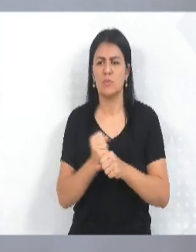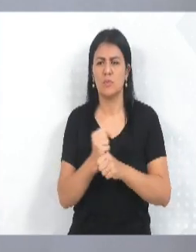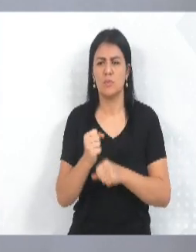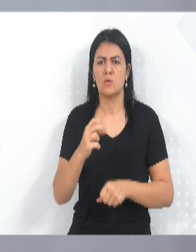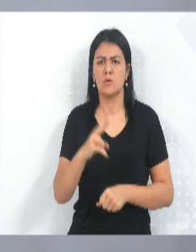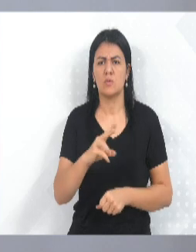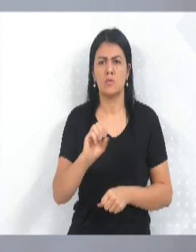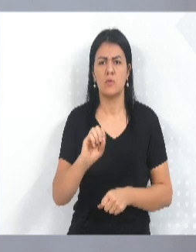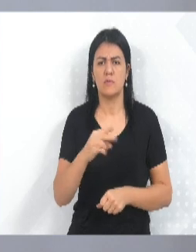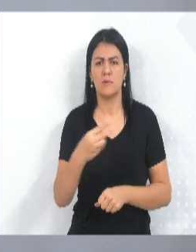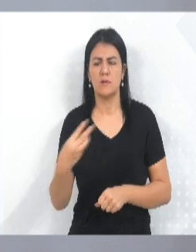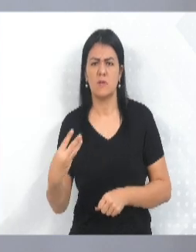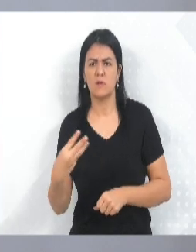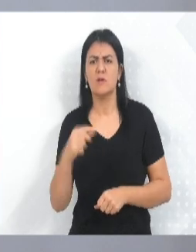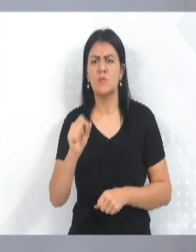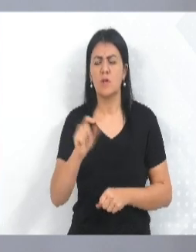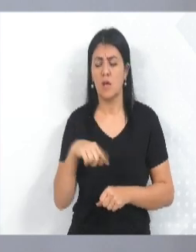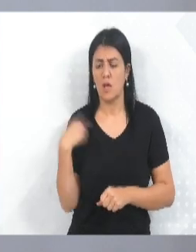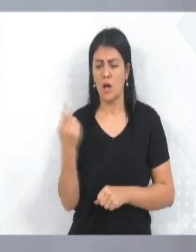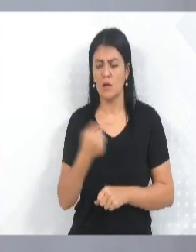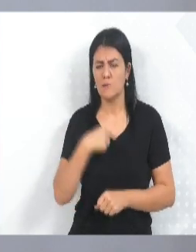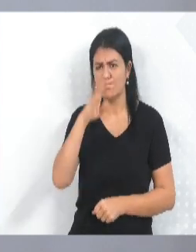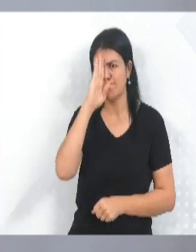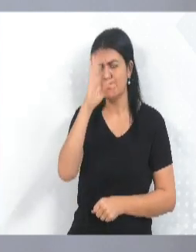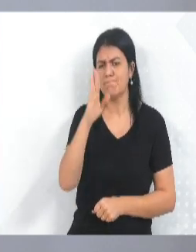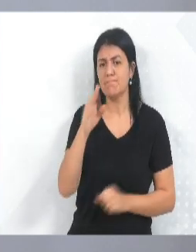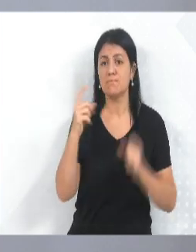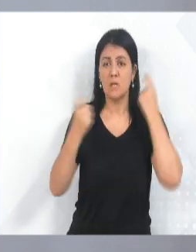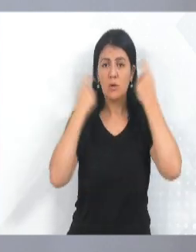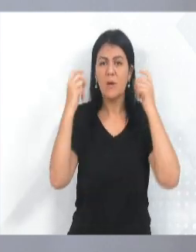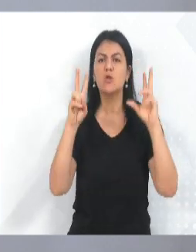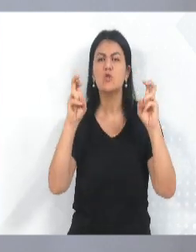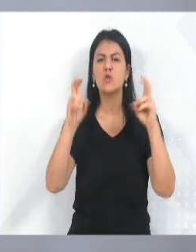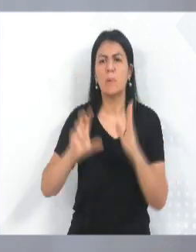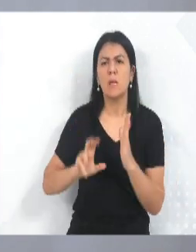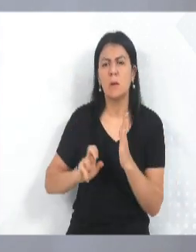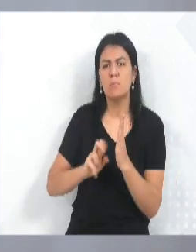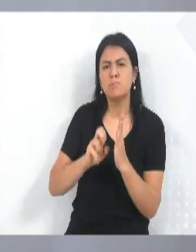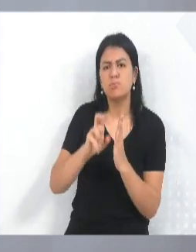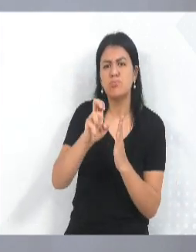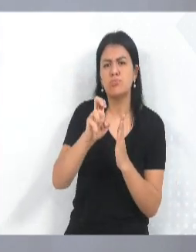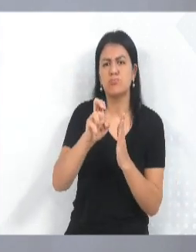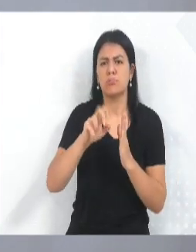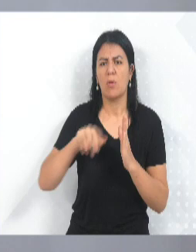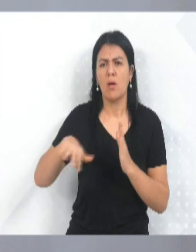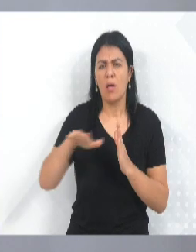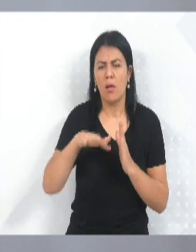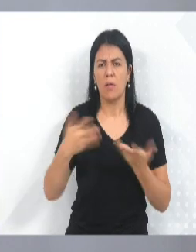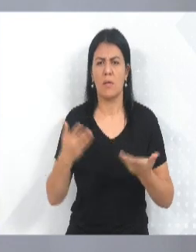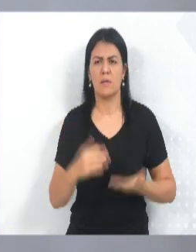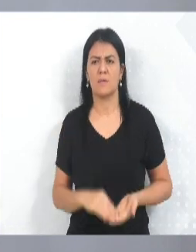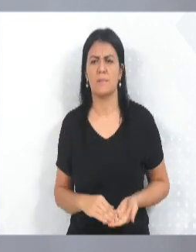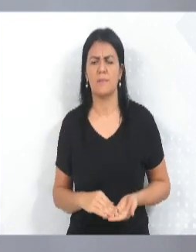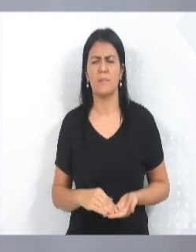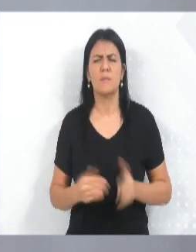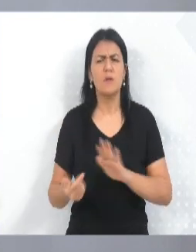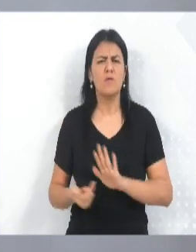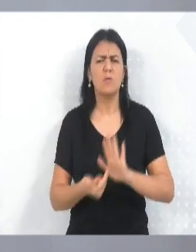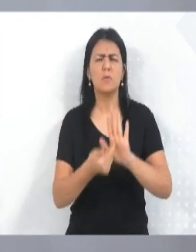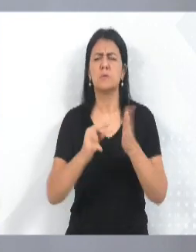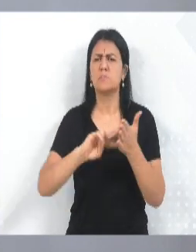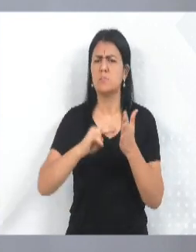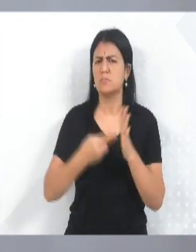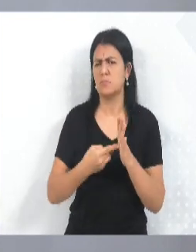pioneiros na preocupação da Resistência bacteriana e o que que é a resistência bacteriana senhores eu vou dar alguns números